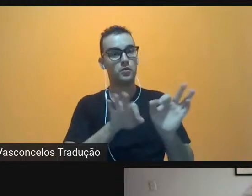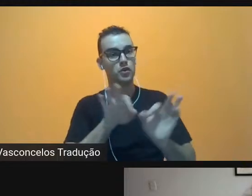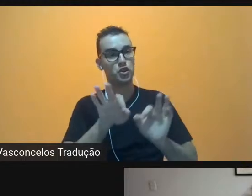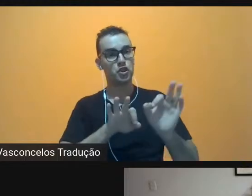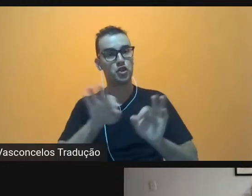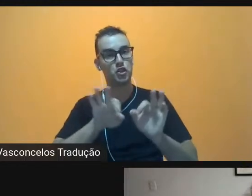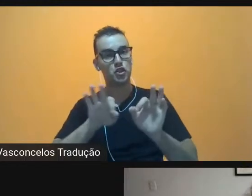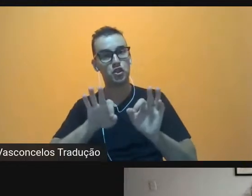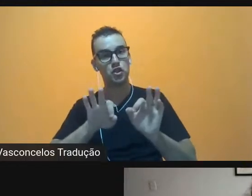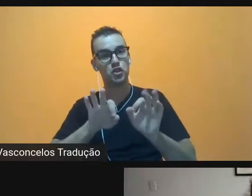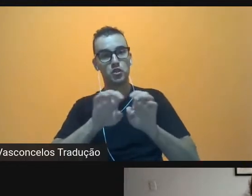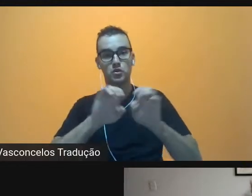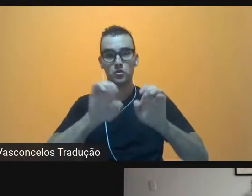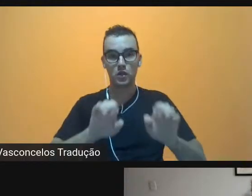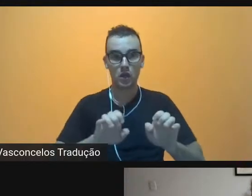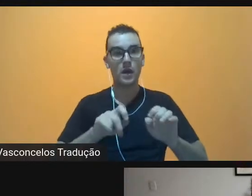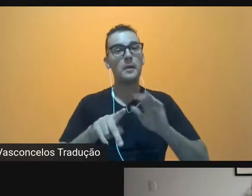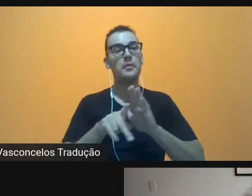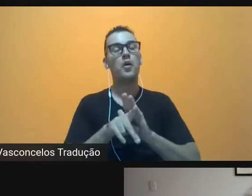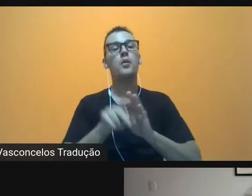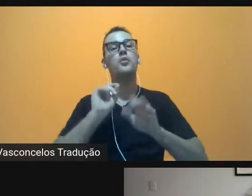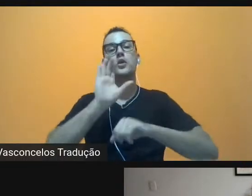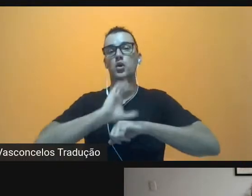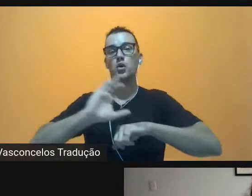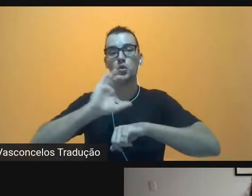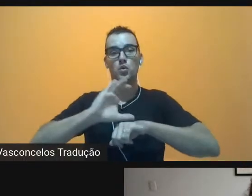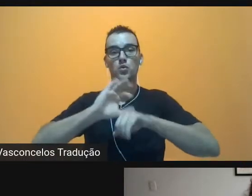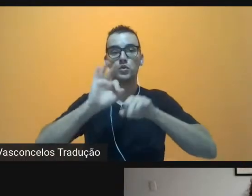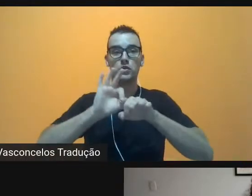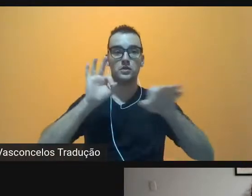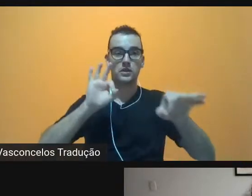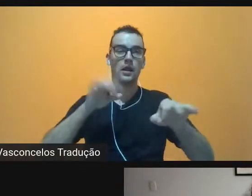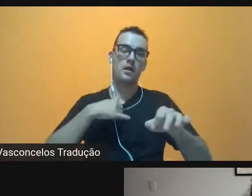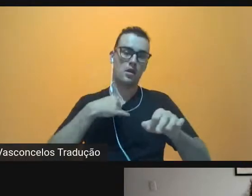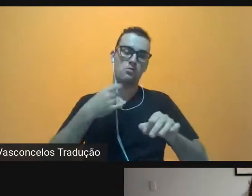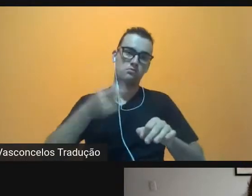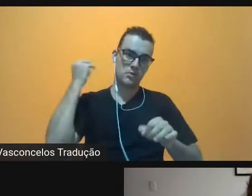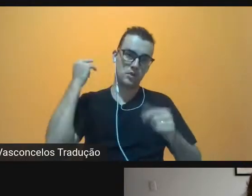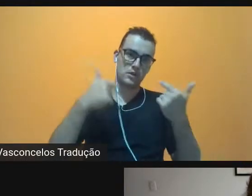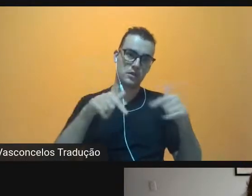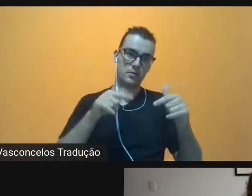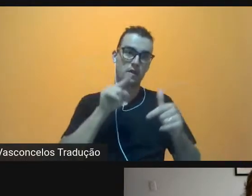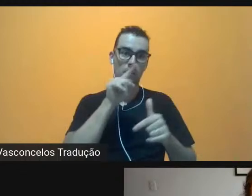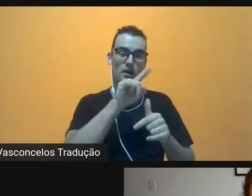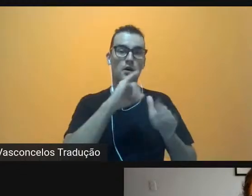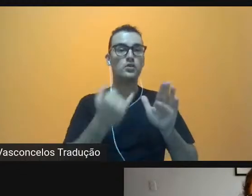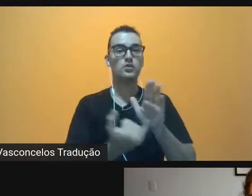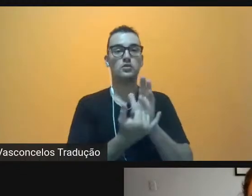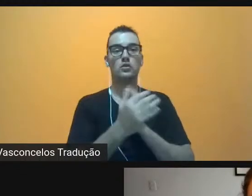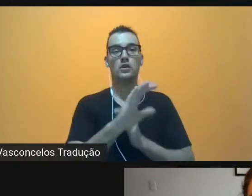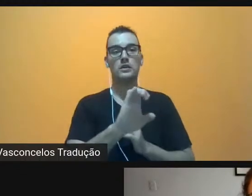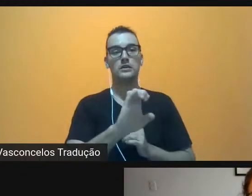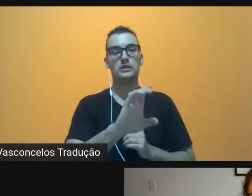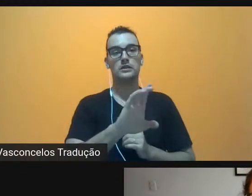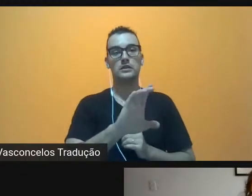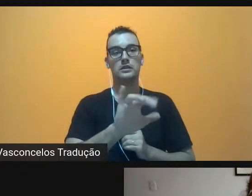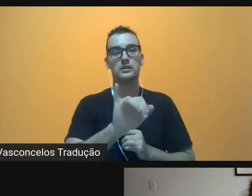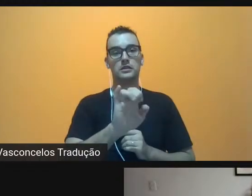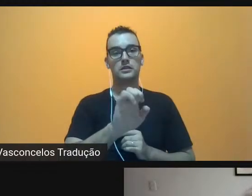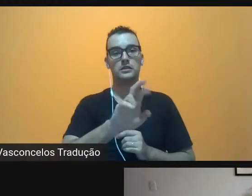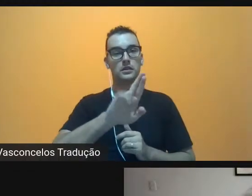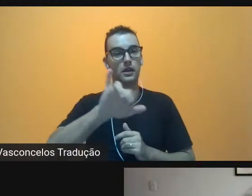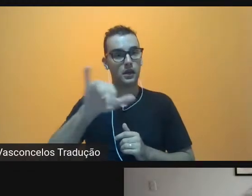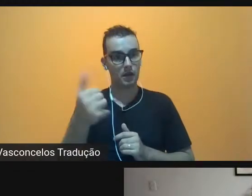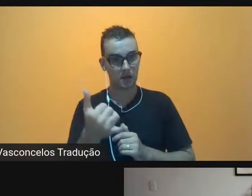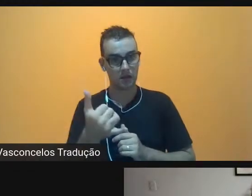de cursos à distância, né, que esse era o meu trabalho até então na Fundação CCERJ, né, como designer instrucional do curso